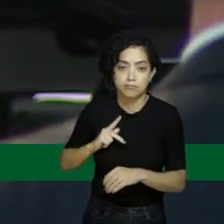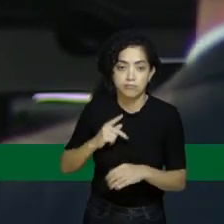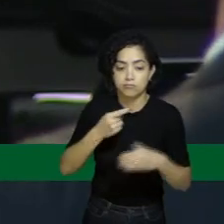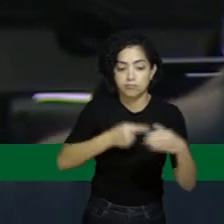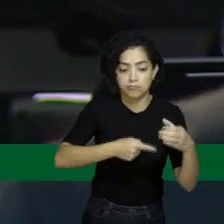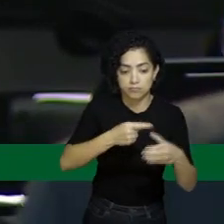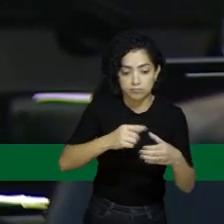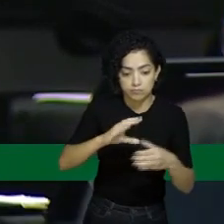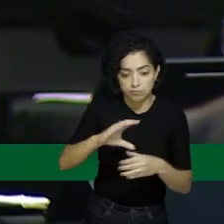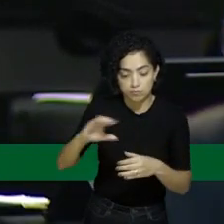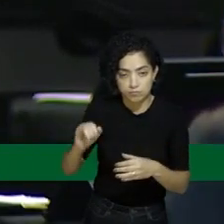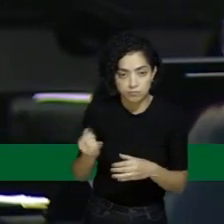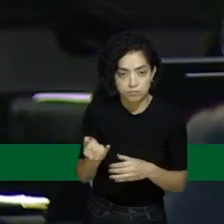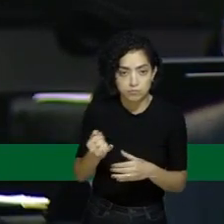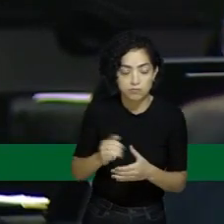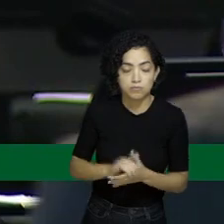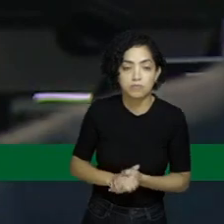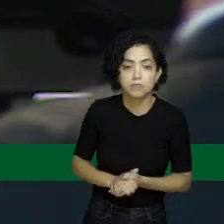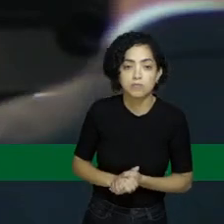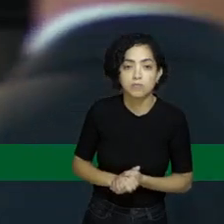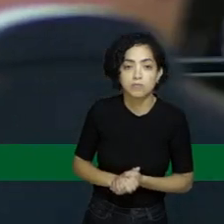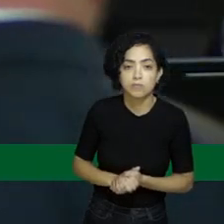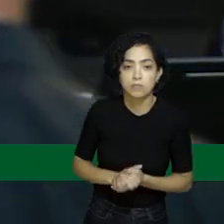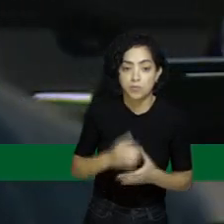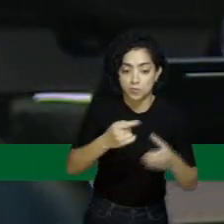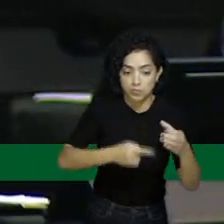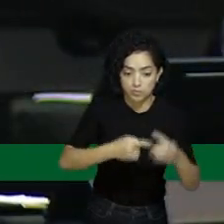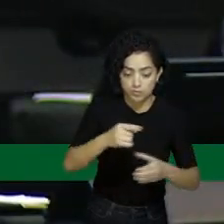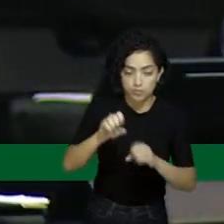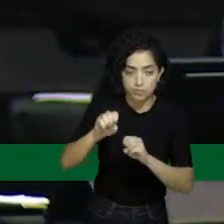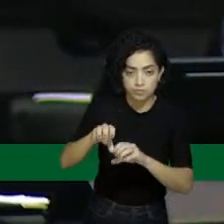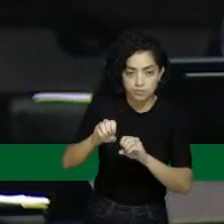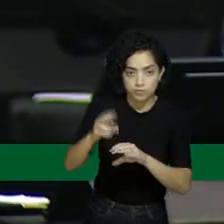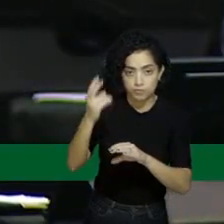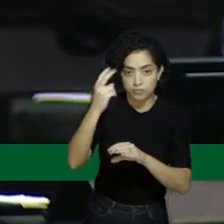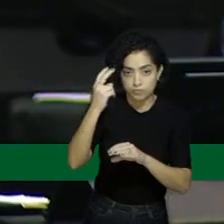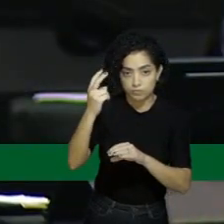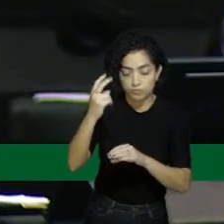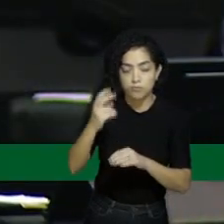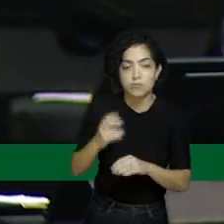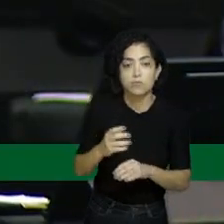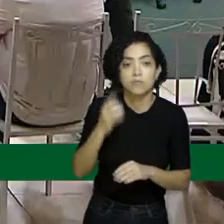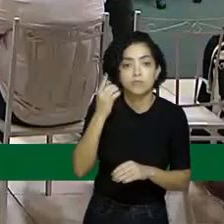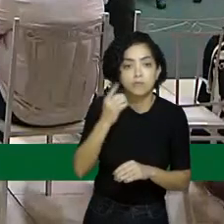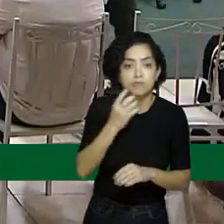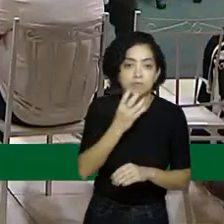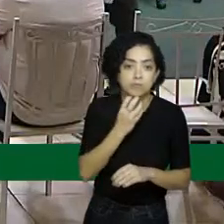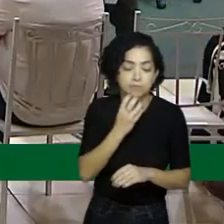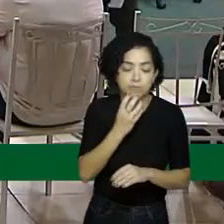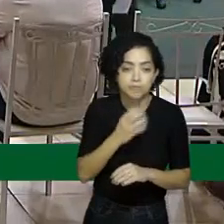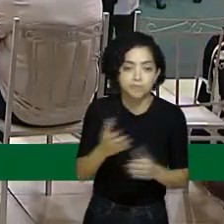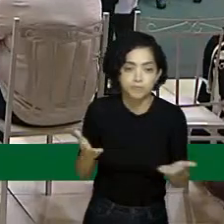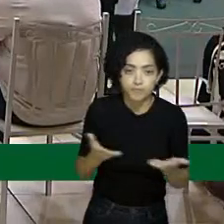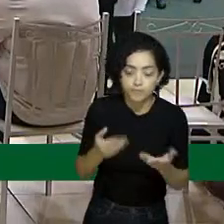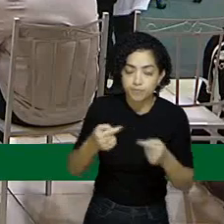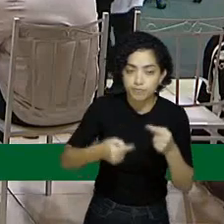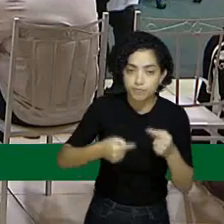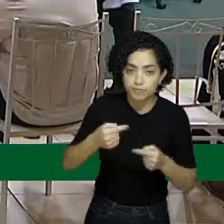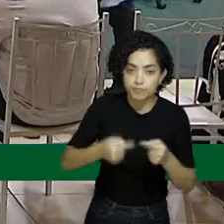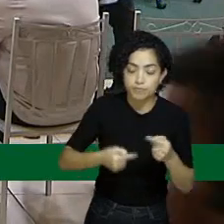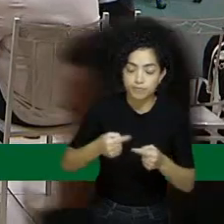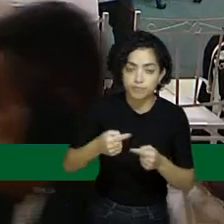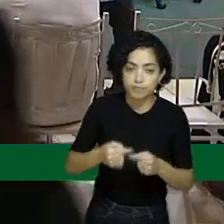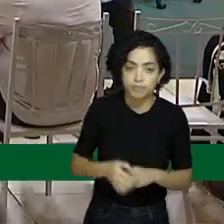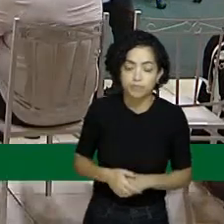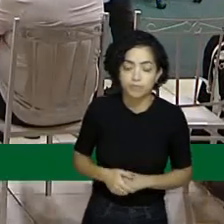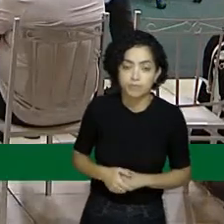Justiça. Relator deputado Zé Canamori. Comissão de Educação e Cultura, relator deputado Marquito. Em discussão.